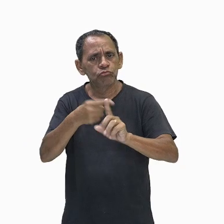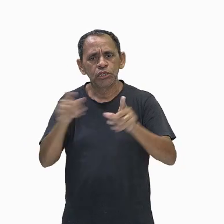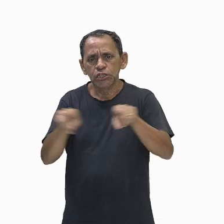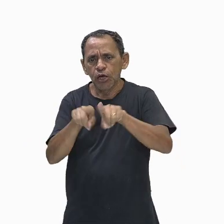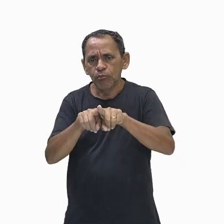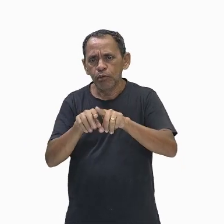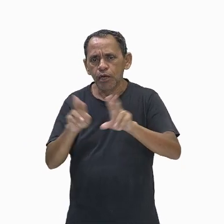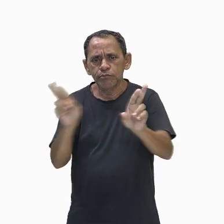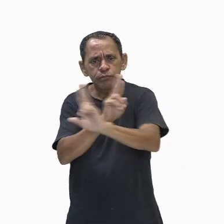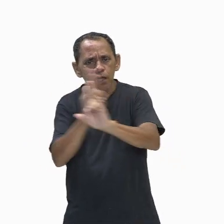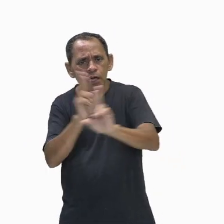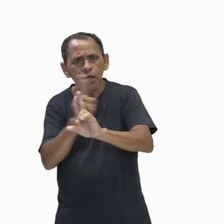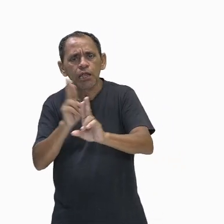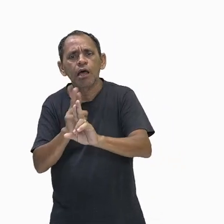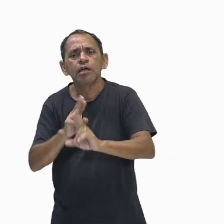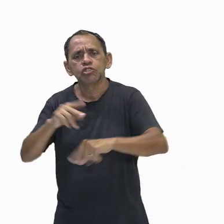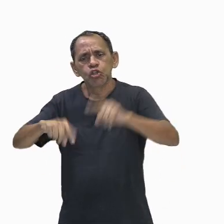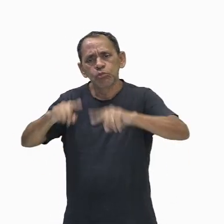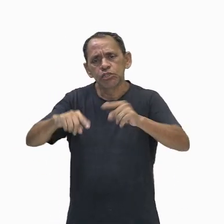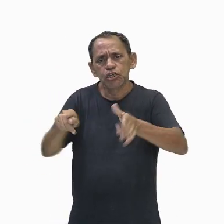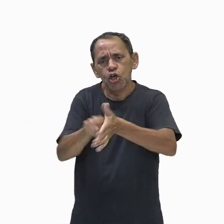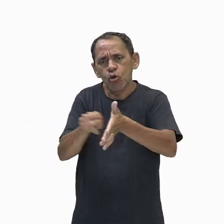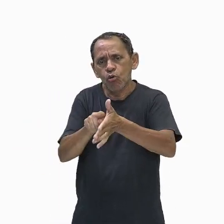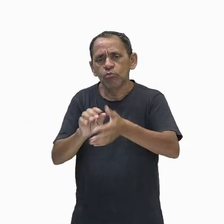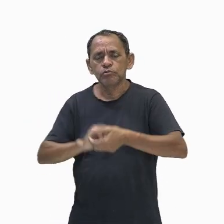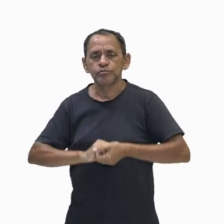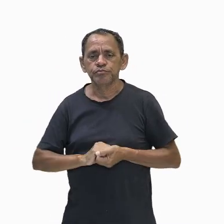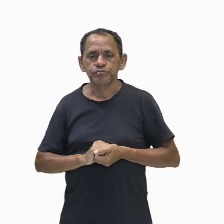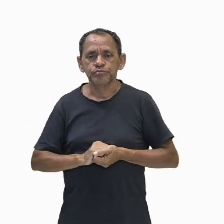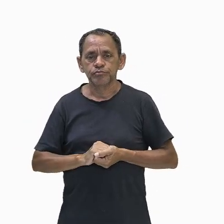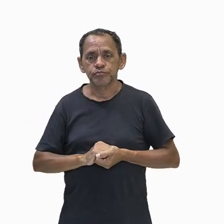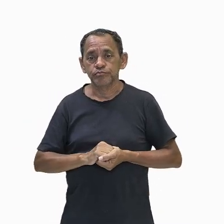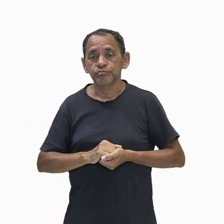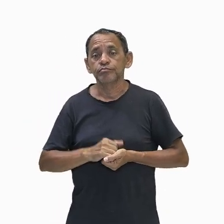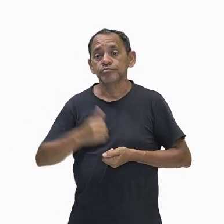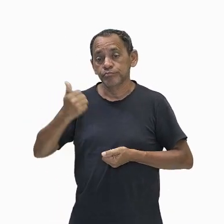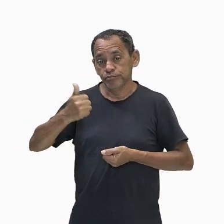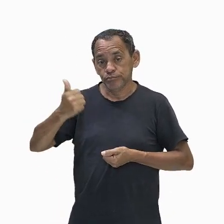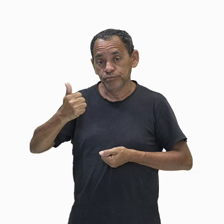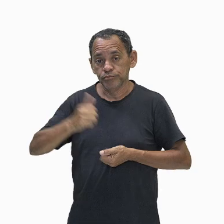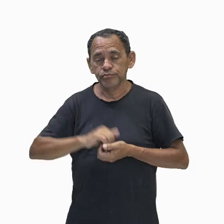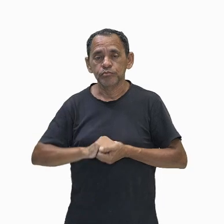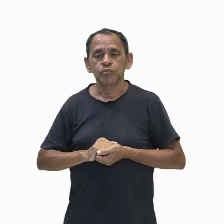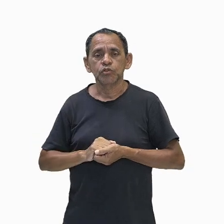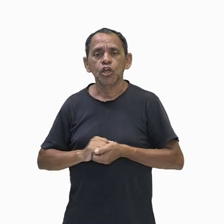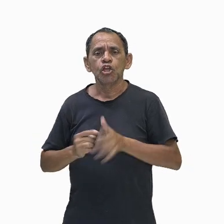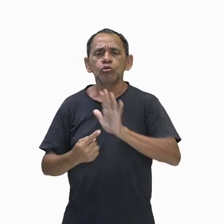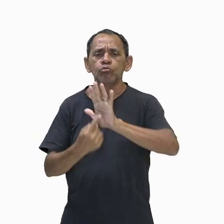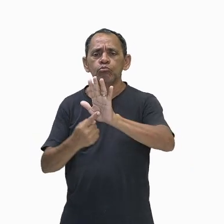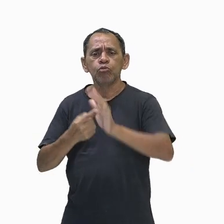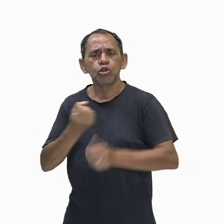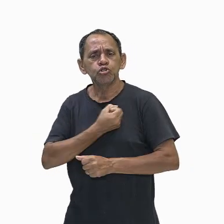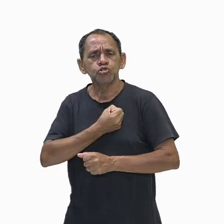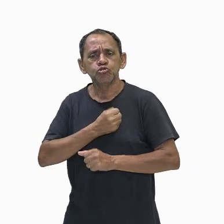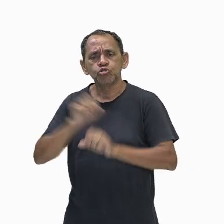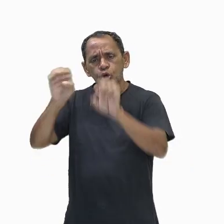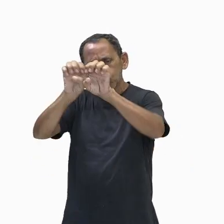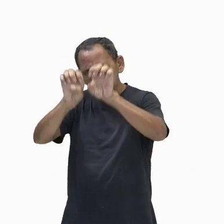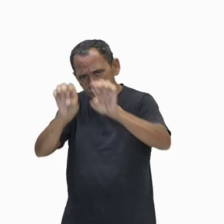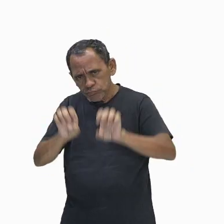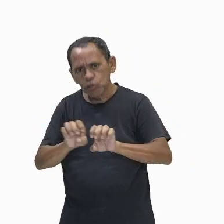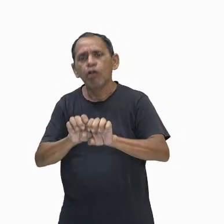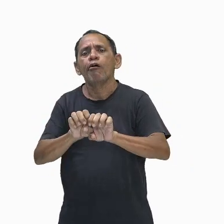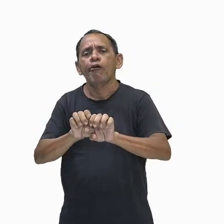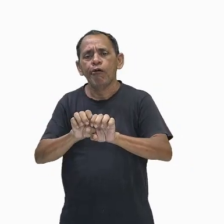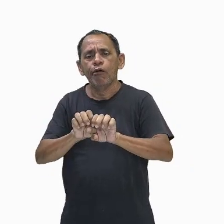em relação a essa ferramenta. A primeira é que o cariótipo ele revela o número e a estrutura dos cromossomos de um